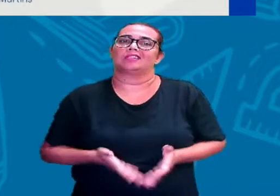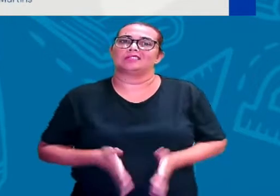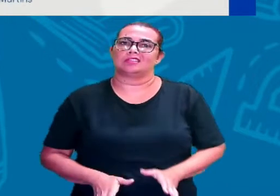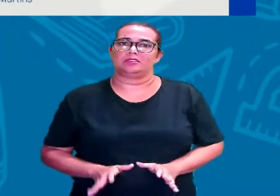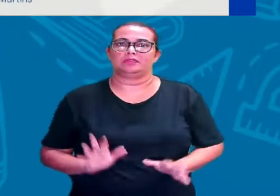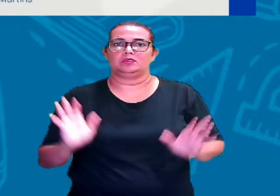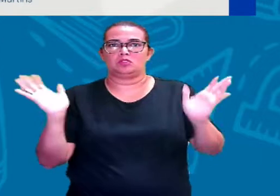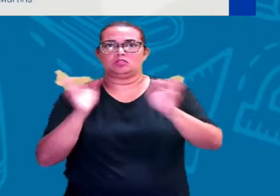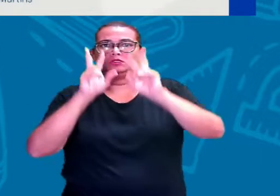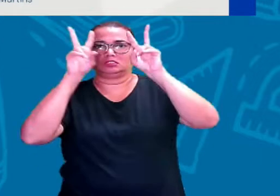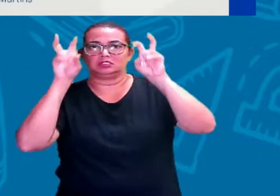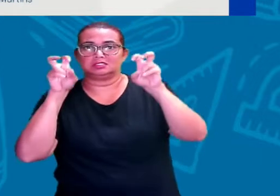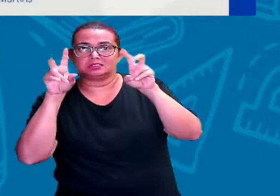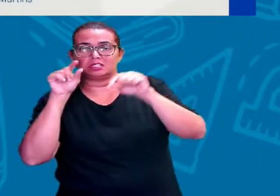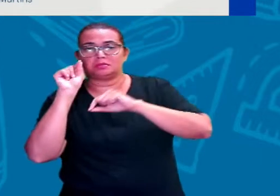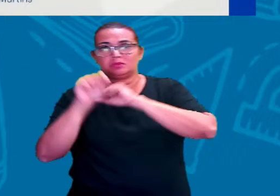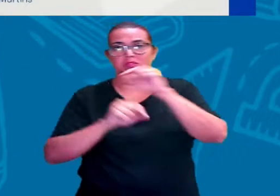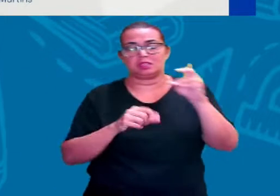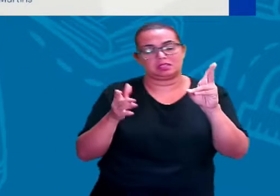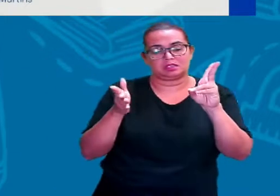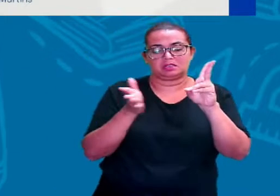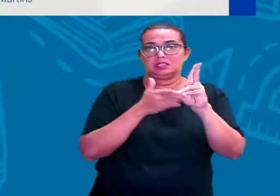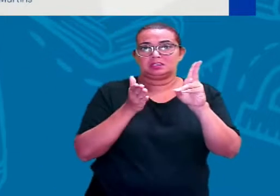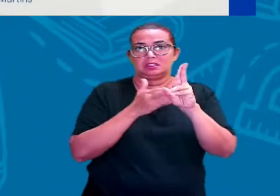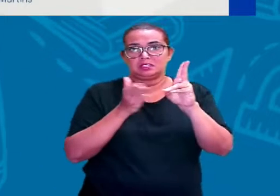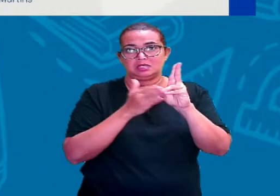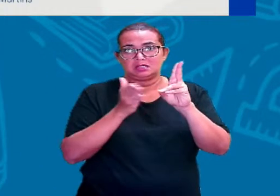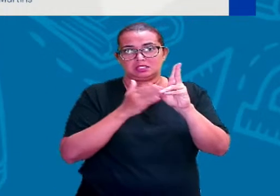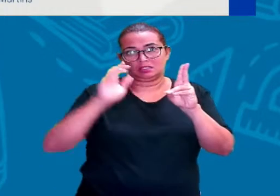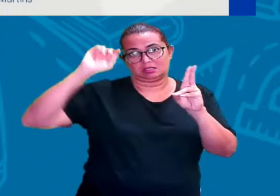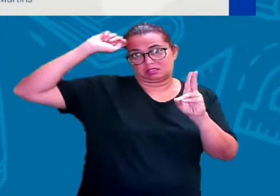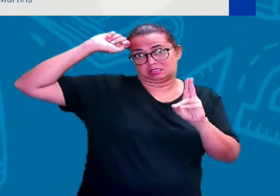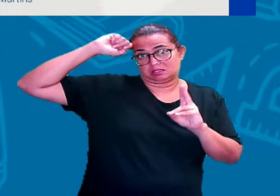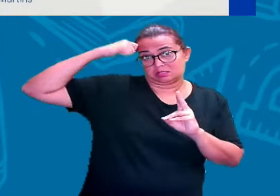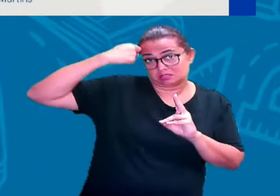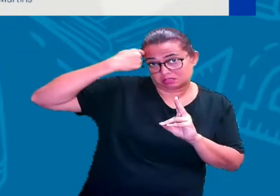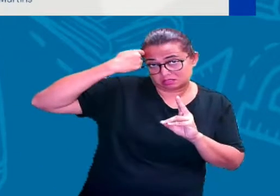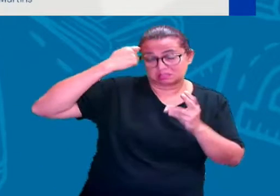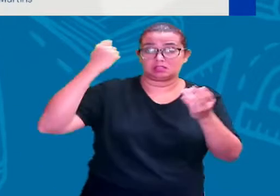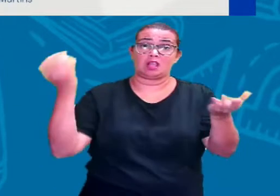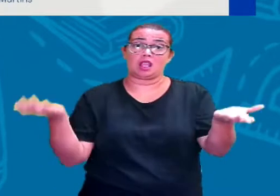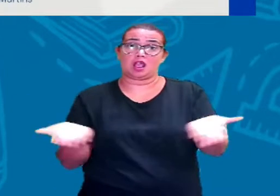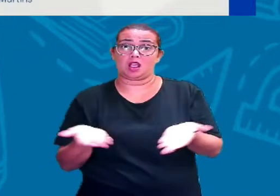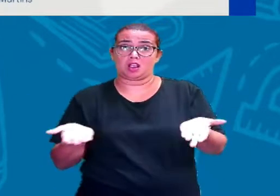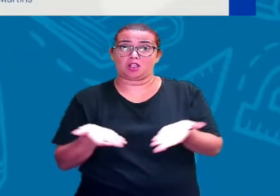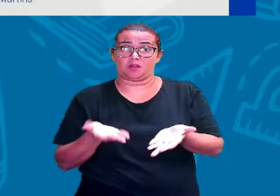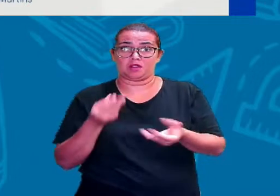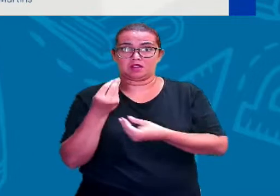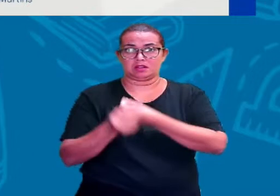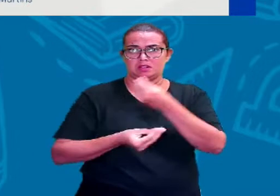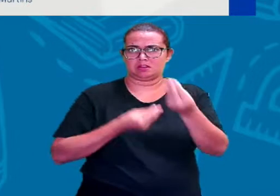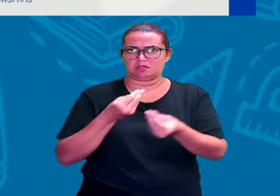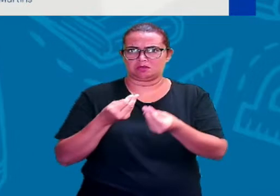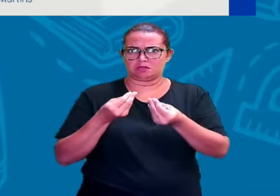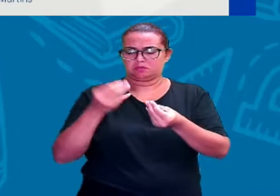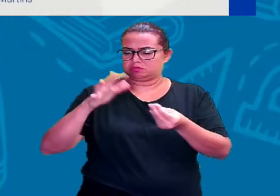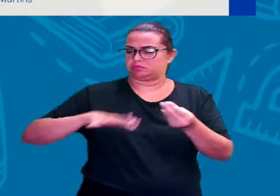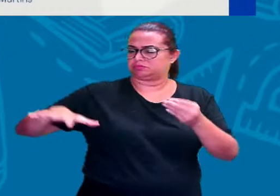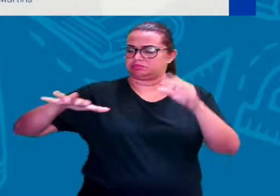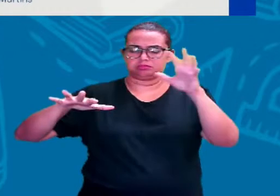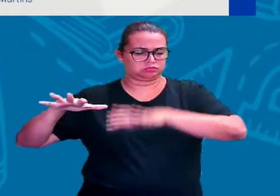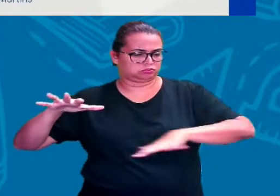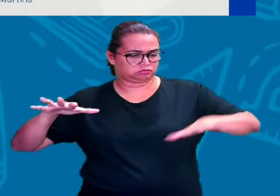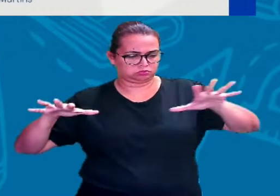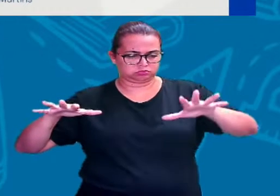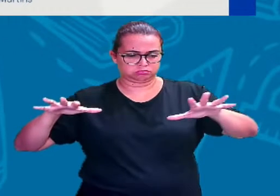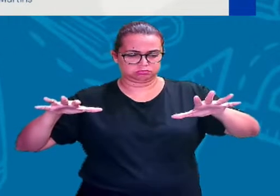é indígenas, afrodescendentes brasileiros na atualidade. Então, como essa população